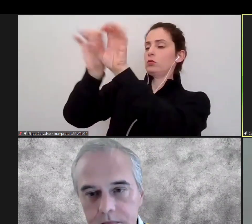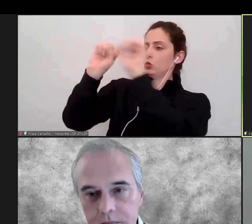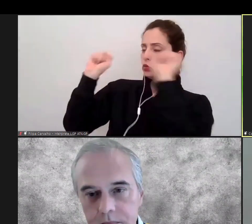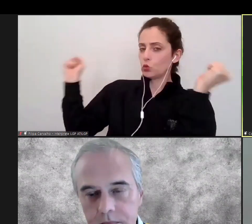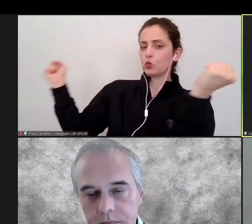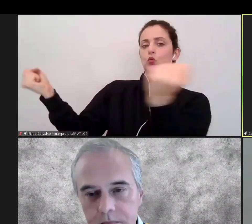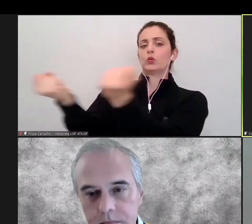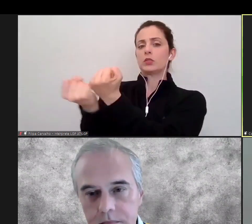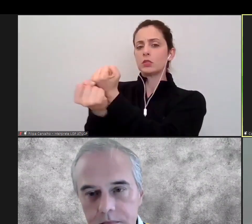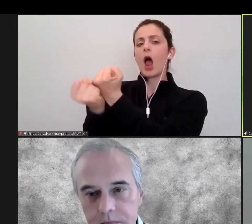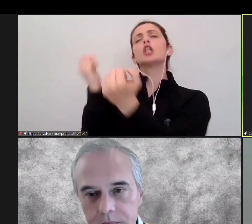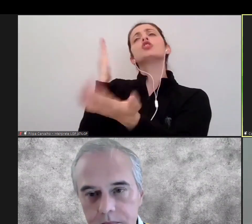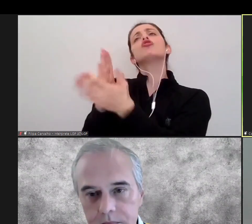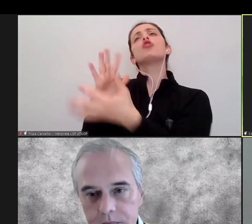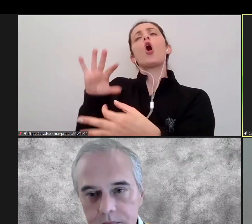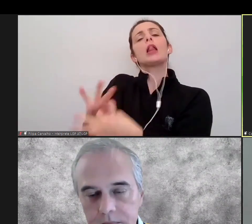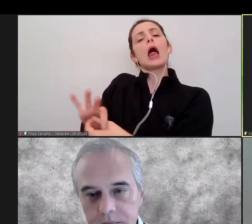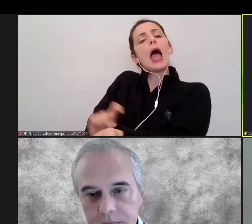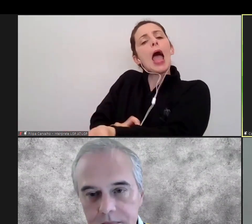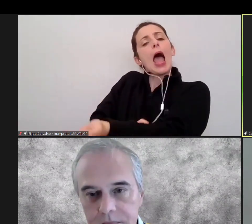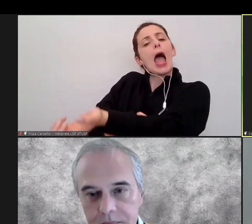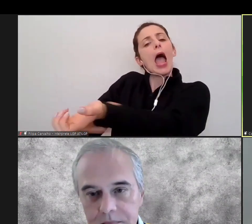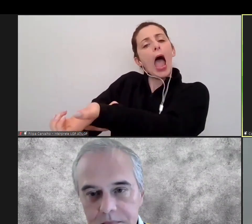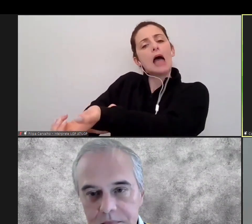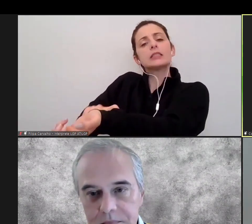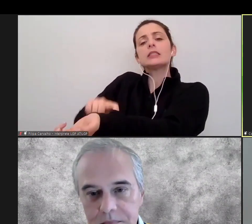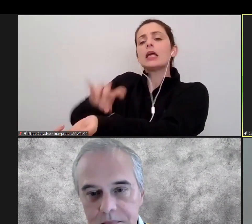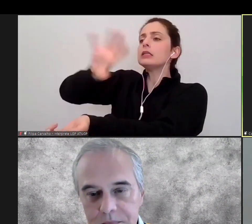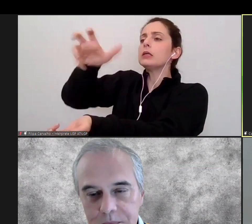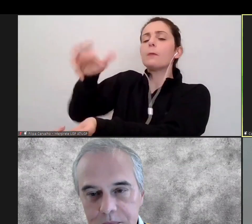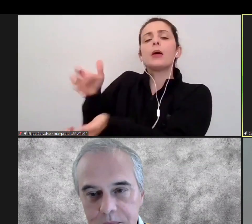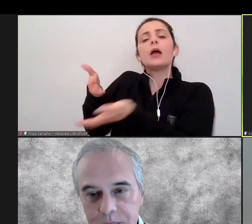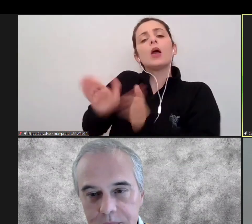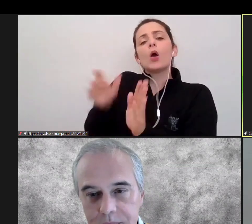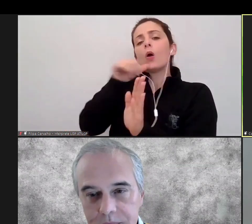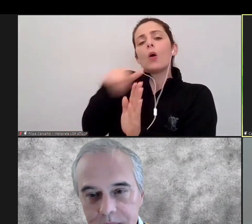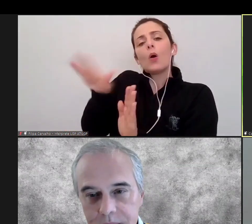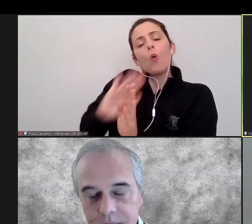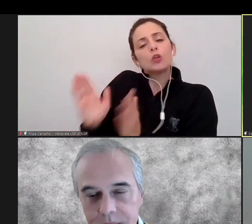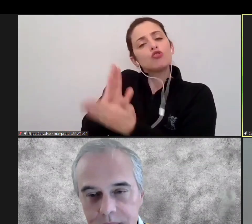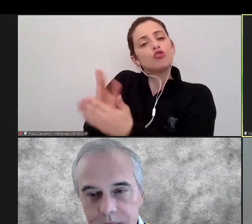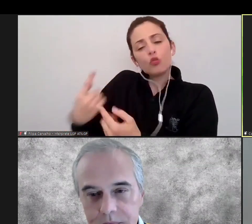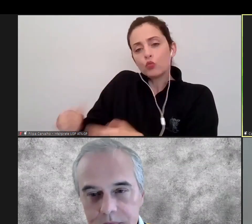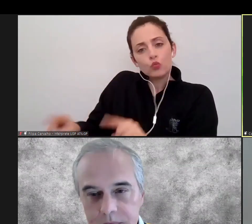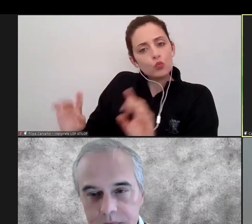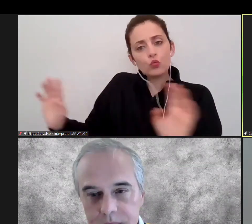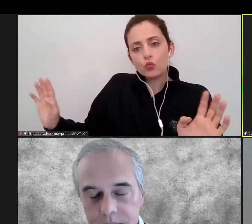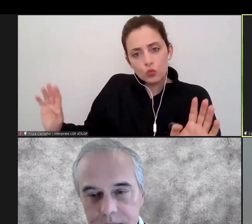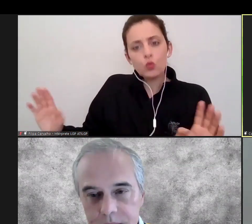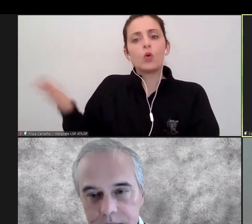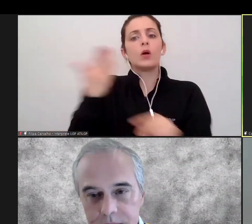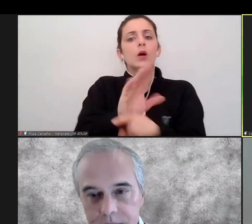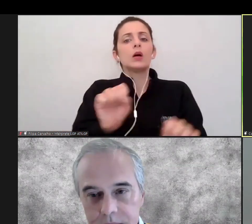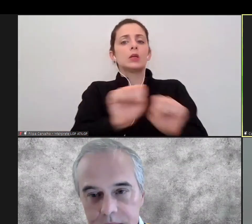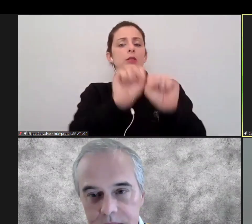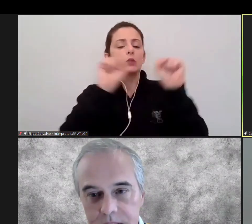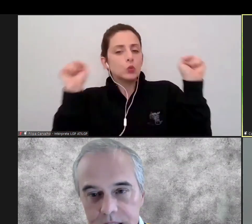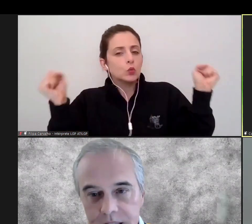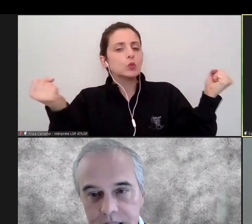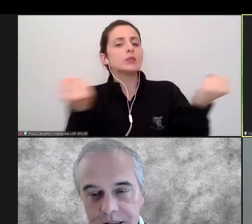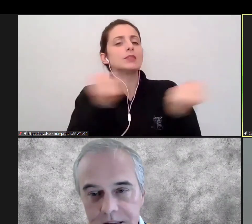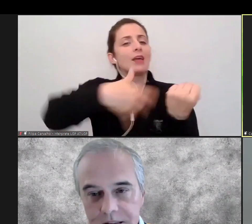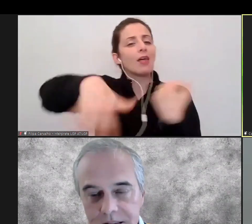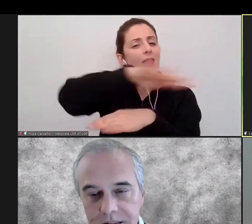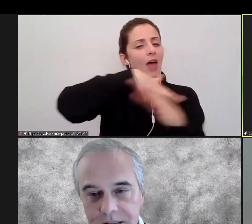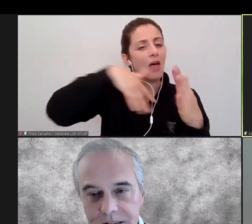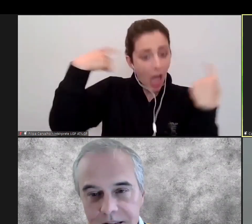pela raça e pela nacionalidade das pessoas, como em outras sociedades, como o sistema de castas na sociedade hindu? Existirão